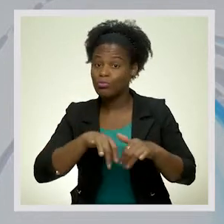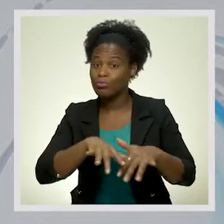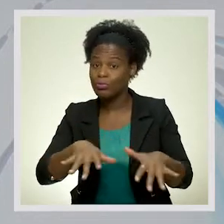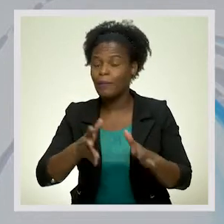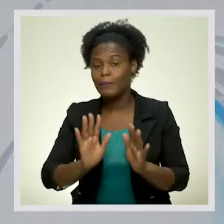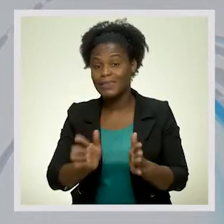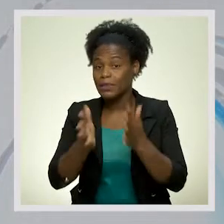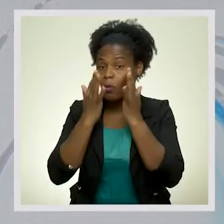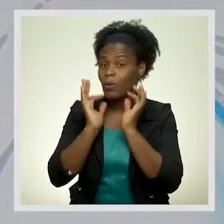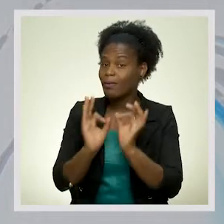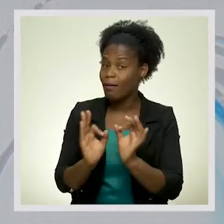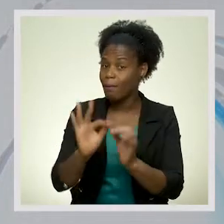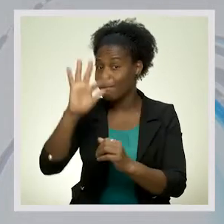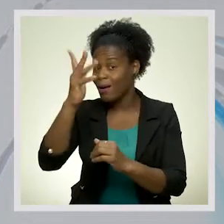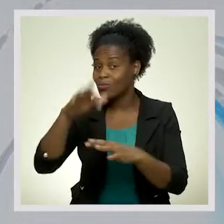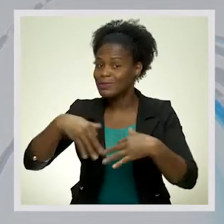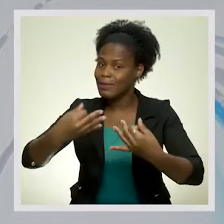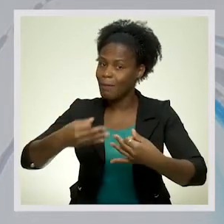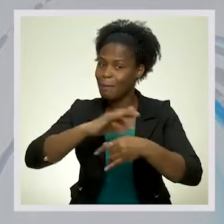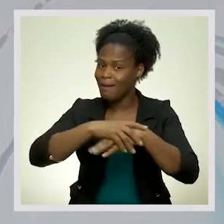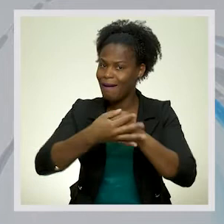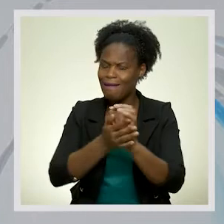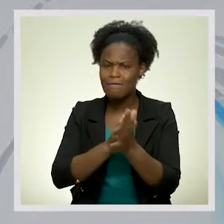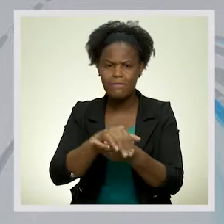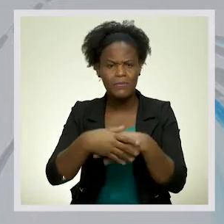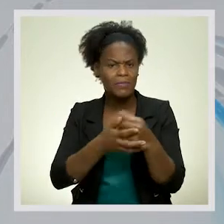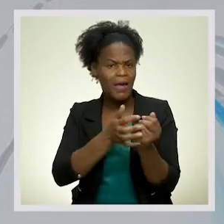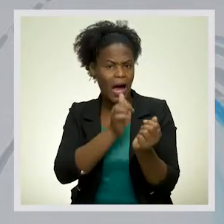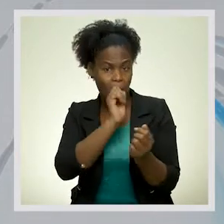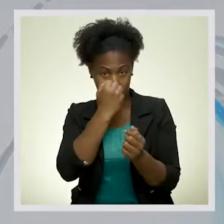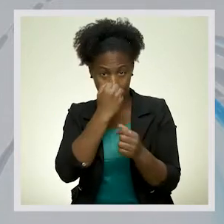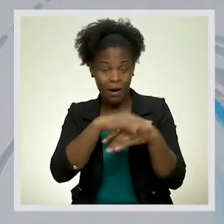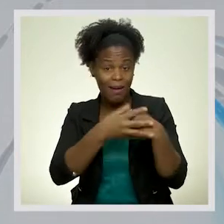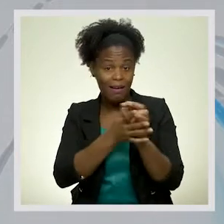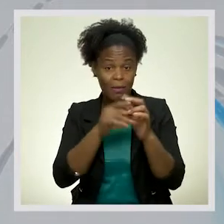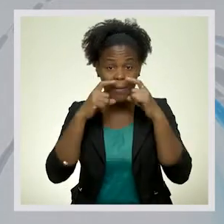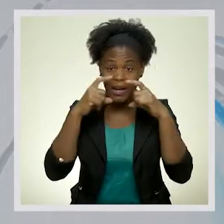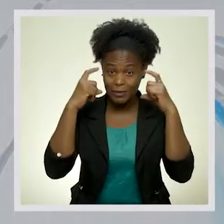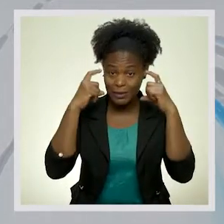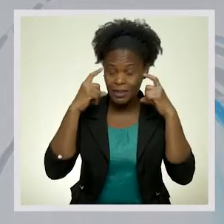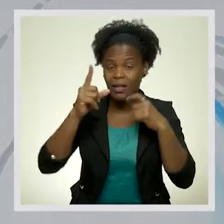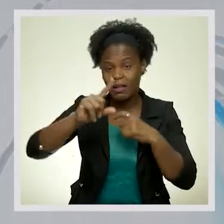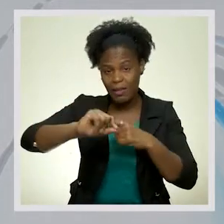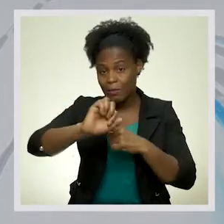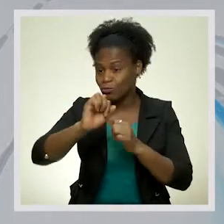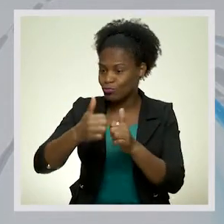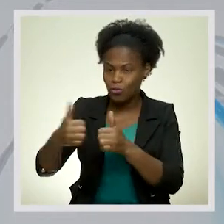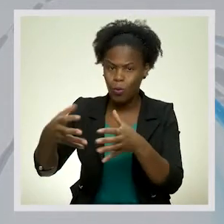cuidado. Lavem as mãos sempre com água e sabão, usem as máscaras e também